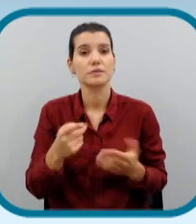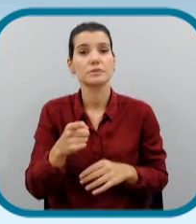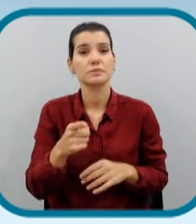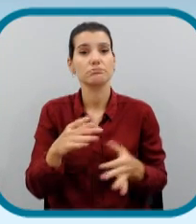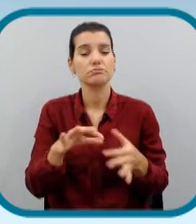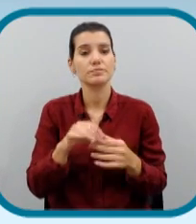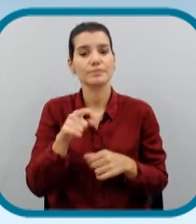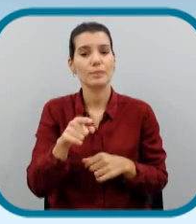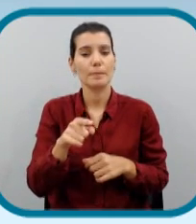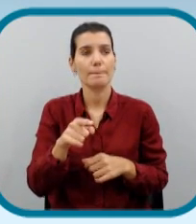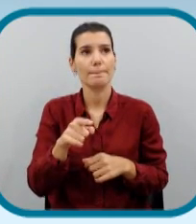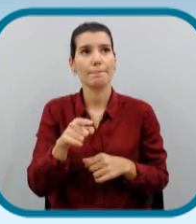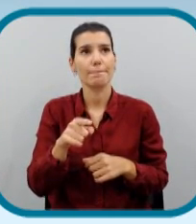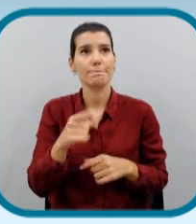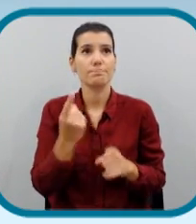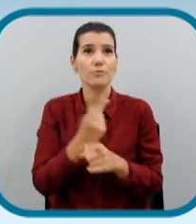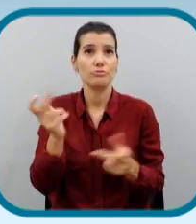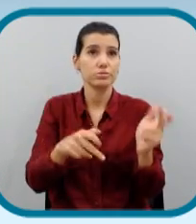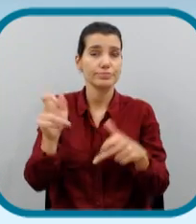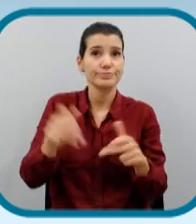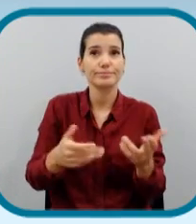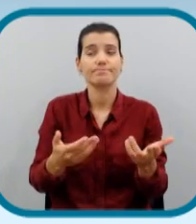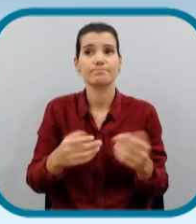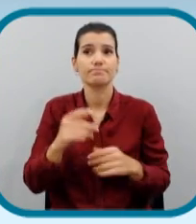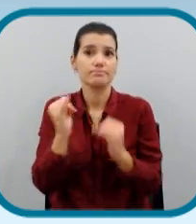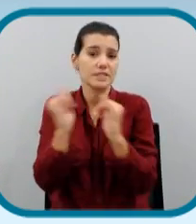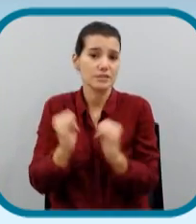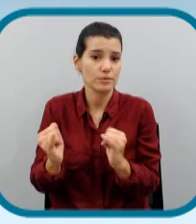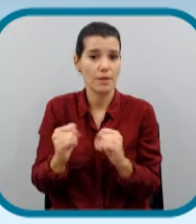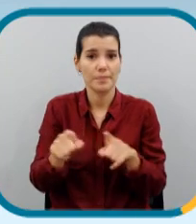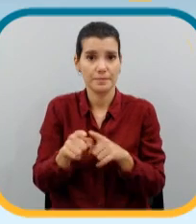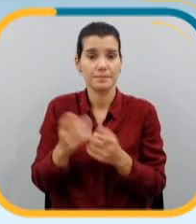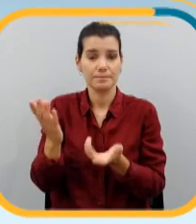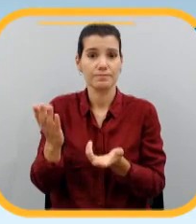medida, mas quanto a este tipo de